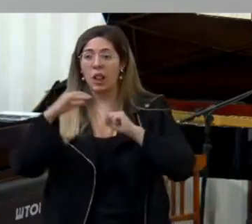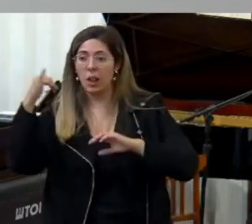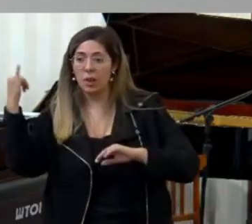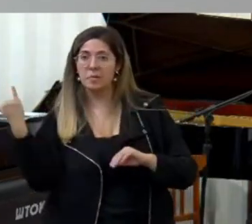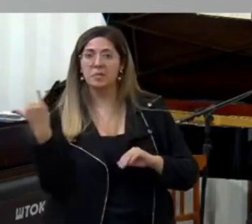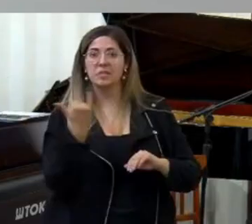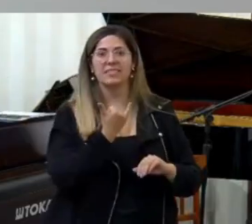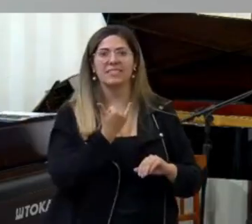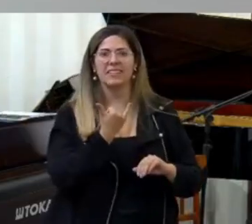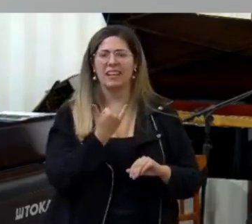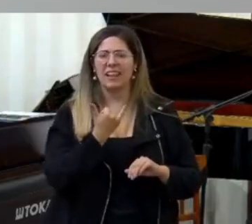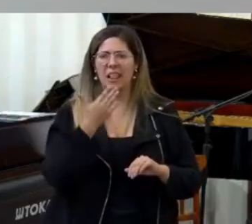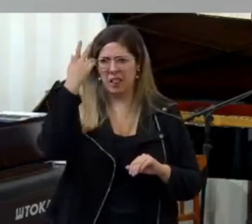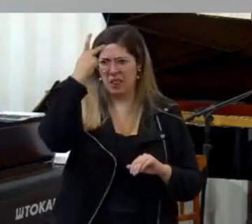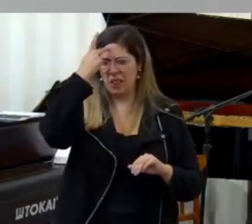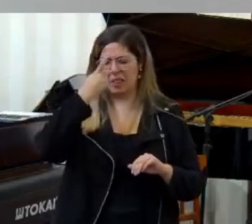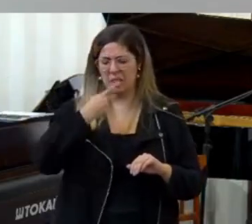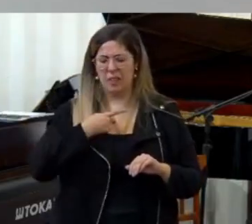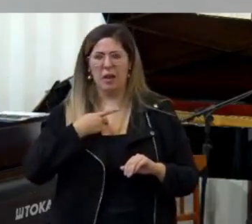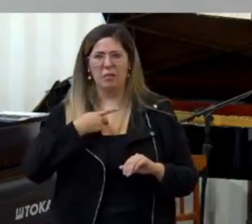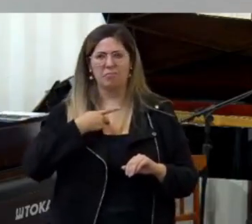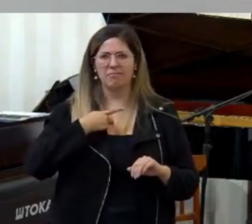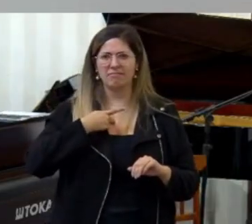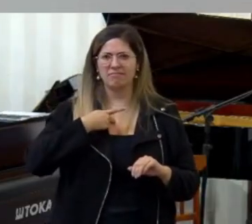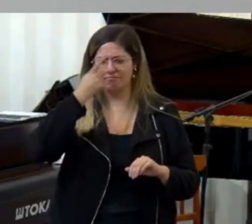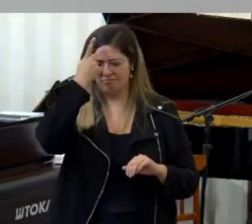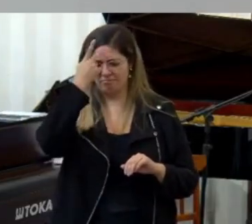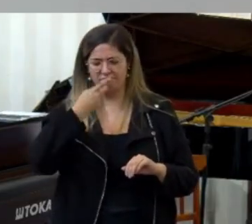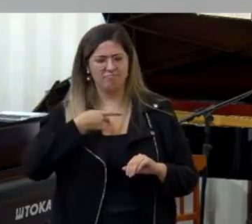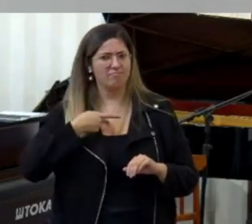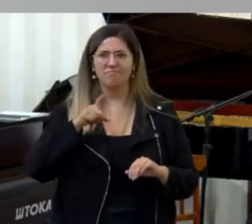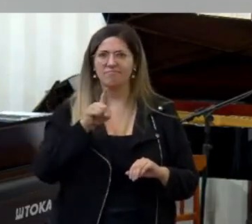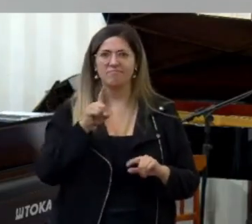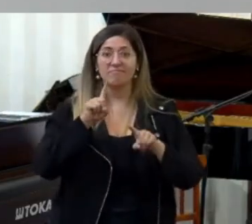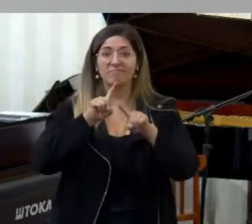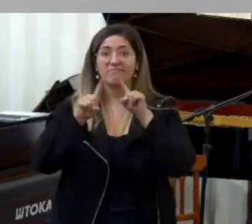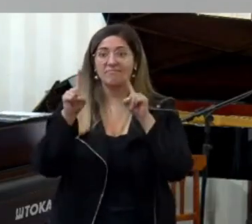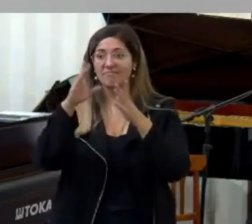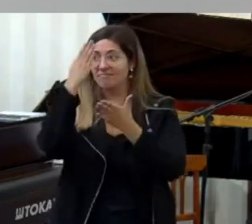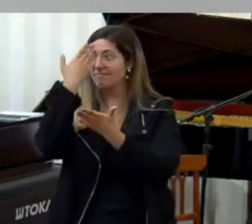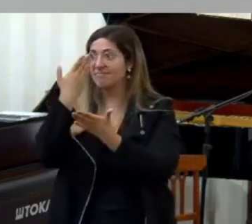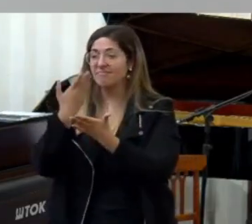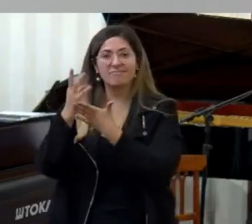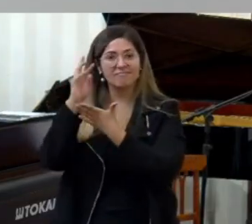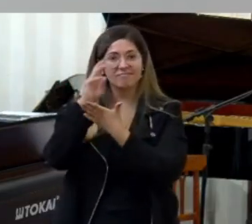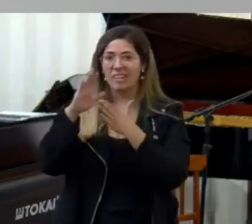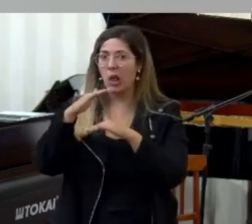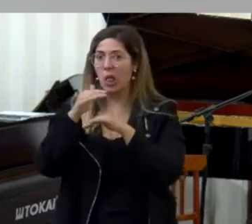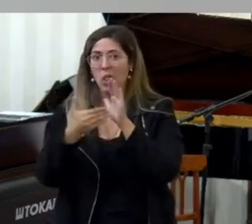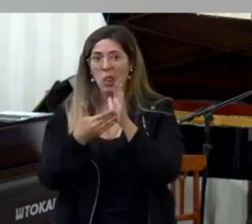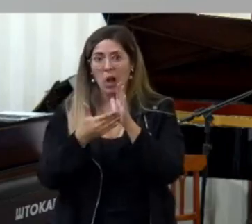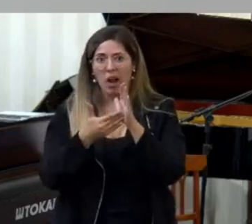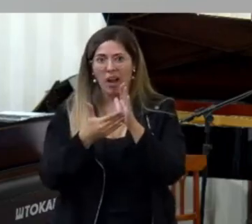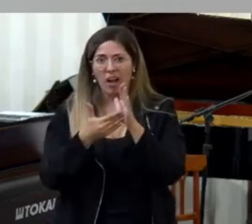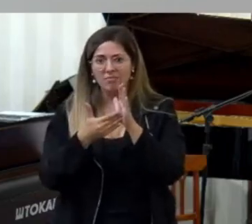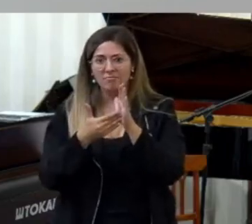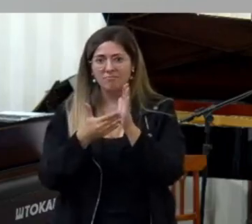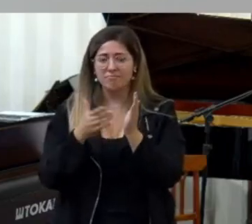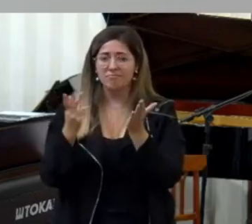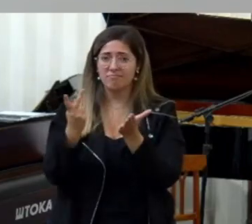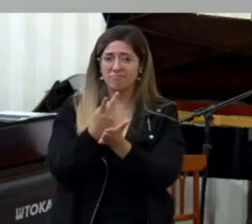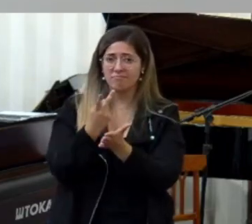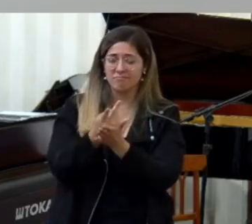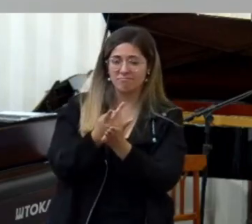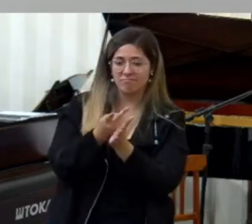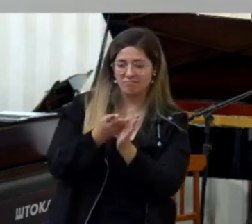coração, não se apoie no seu próprio entendimento, reconheça o Senhor em todos os seus caminhos, e Ele endireitará as